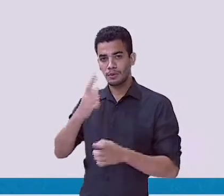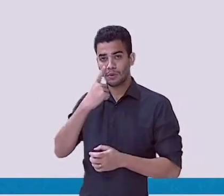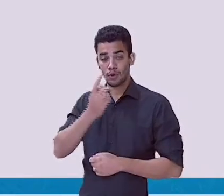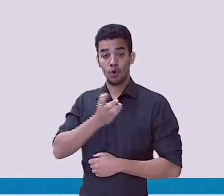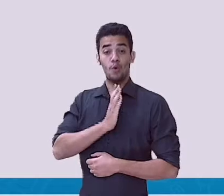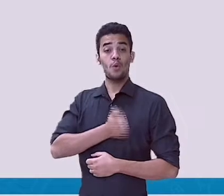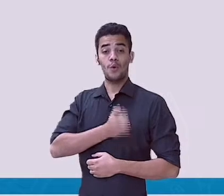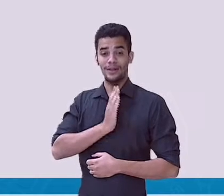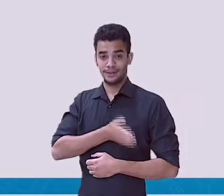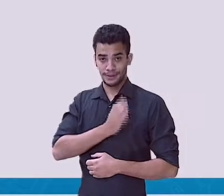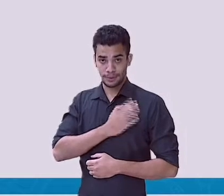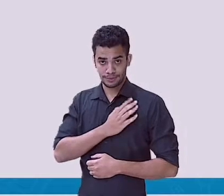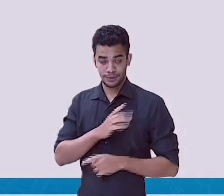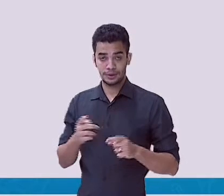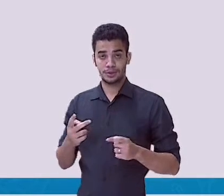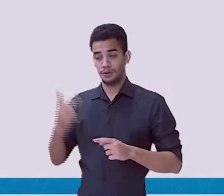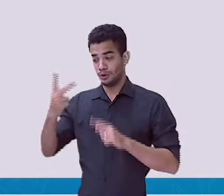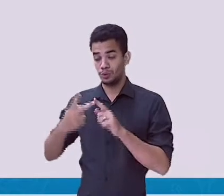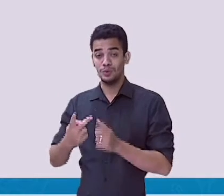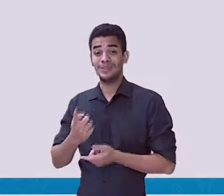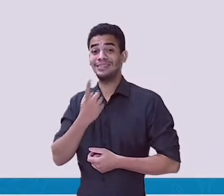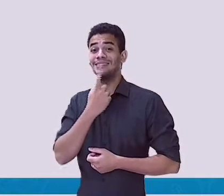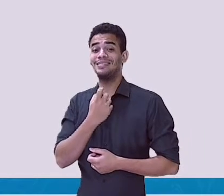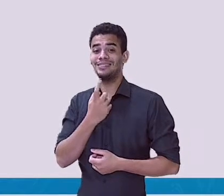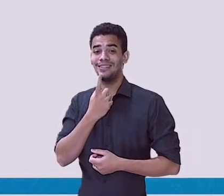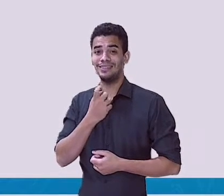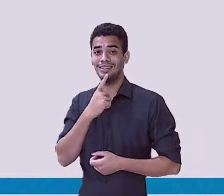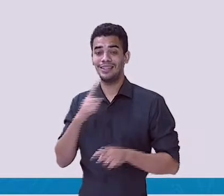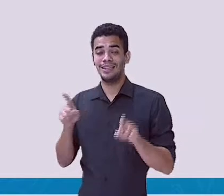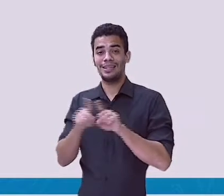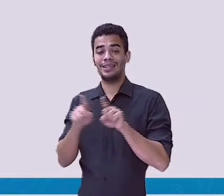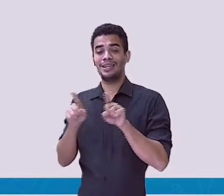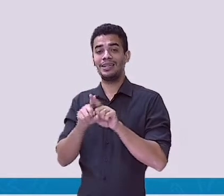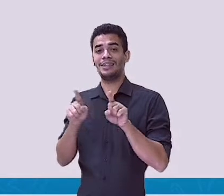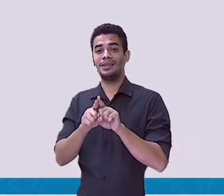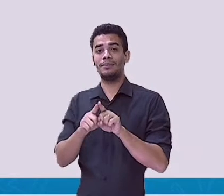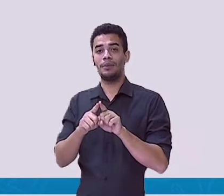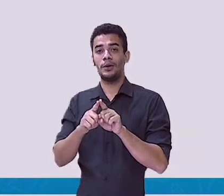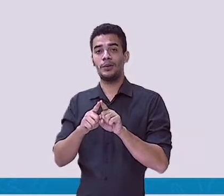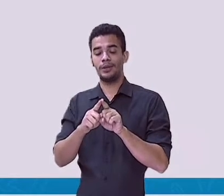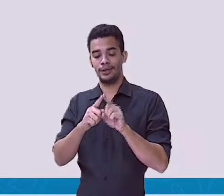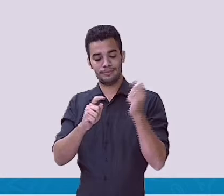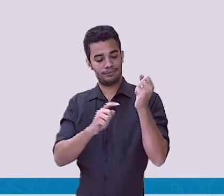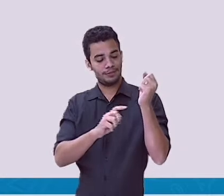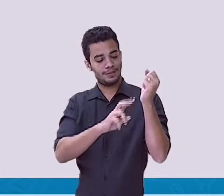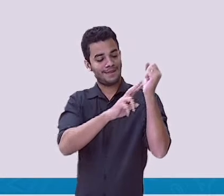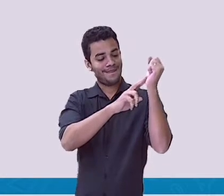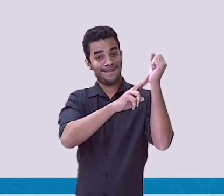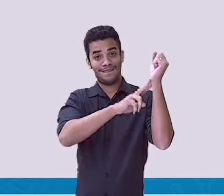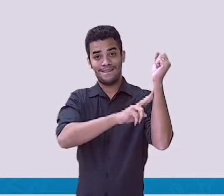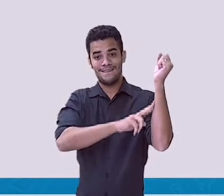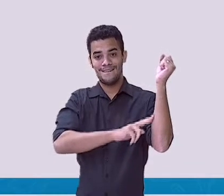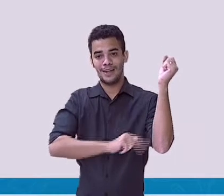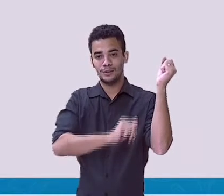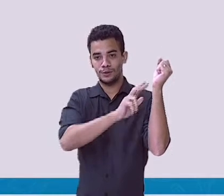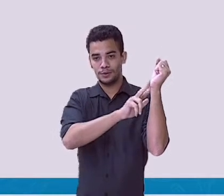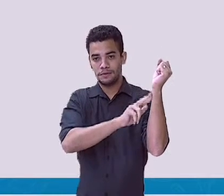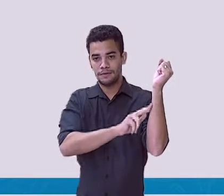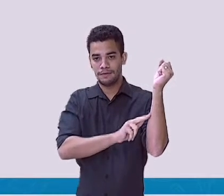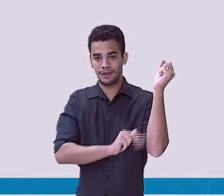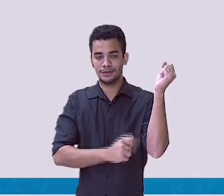coração, sangue e vasos sanguíneos. Então, o coração, o sangue que